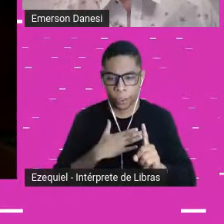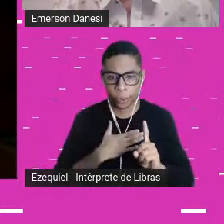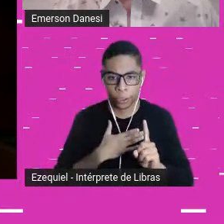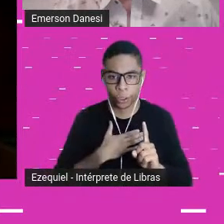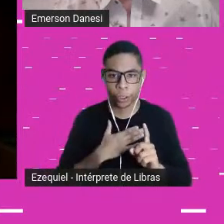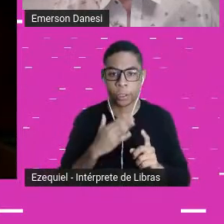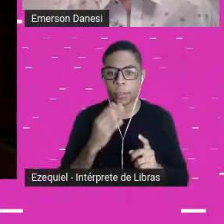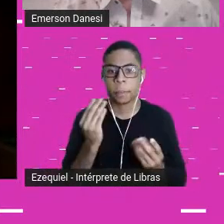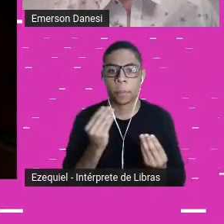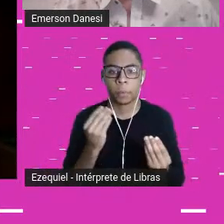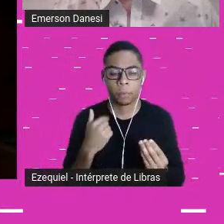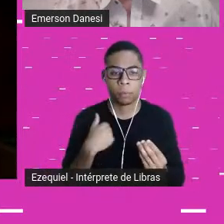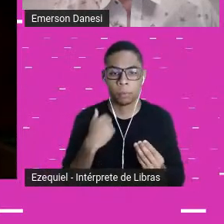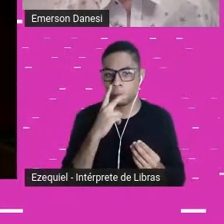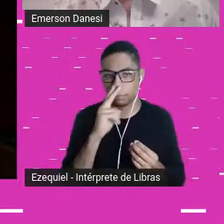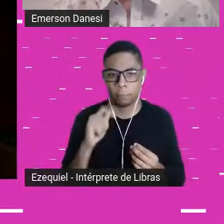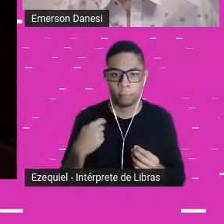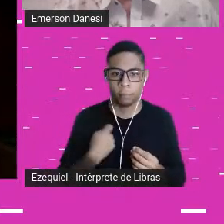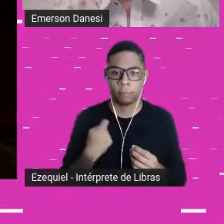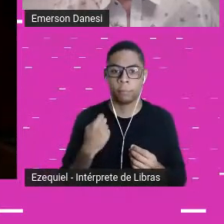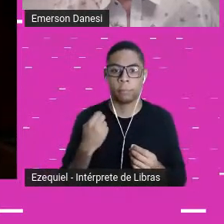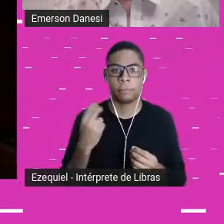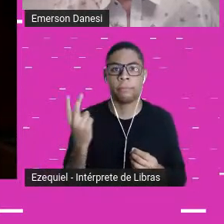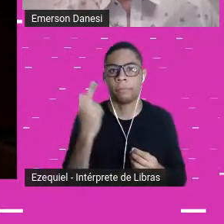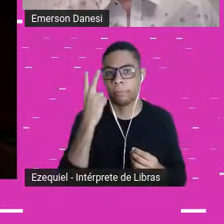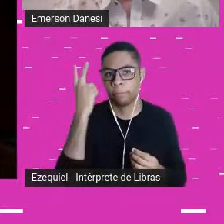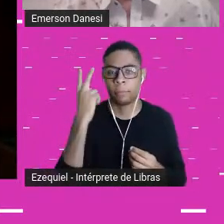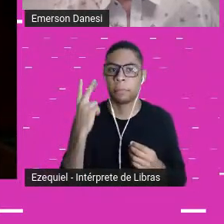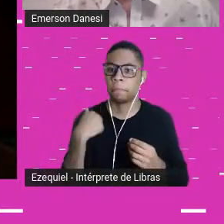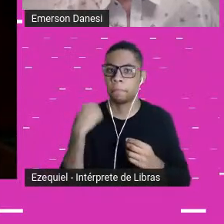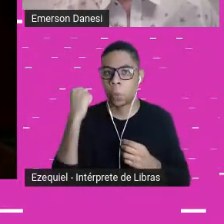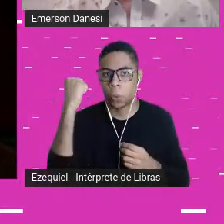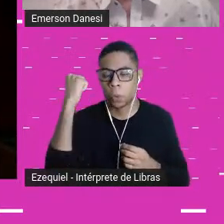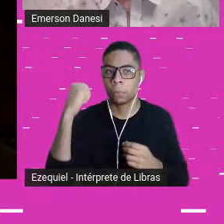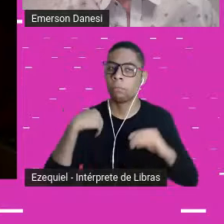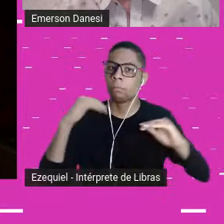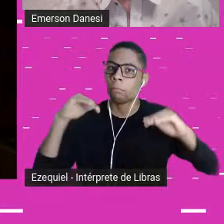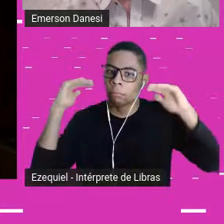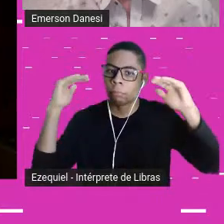se valer de toda a exuberância dela, o poder